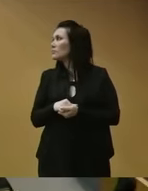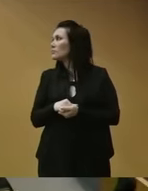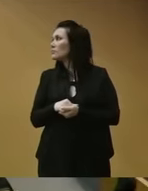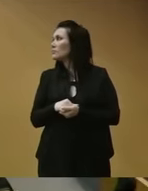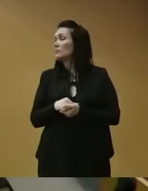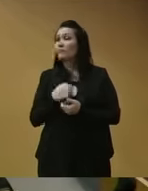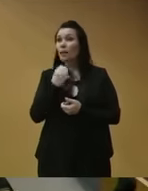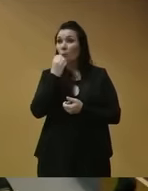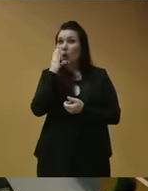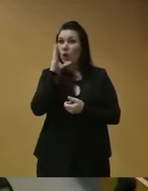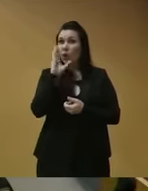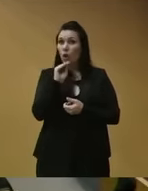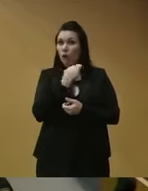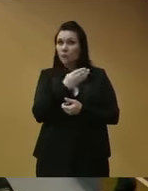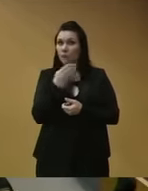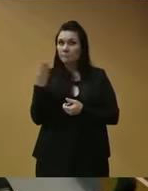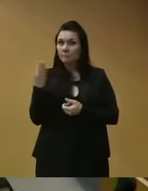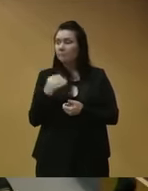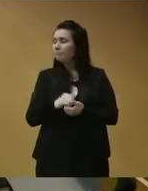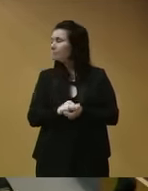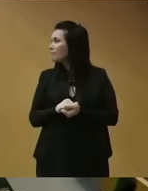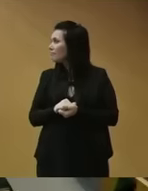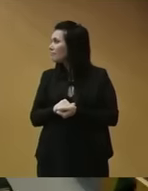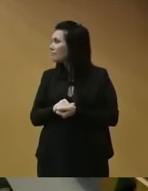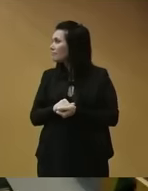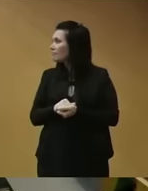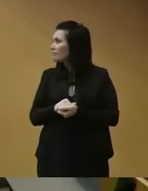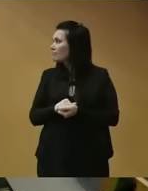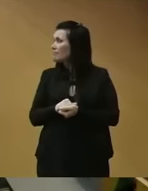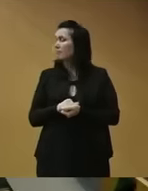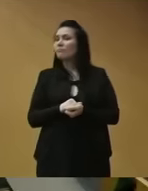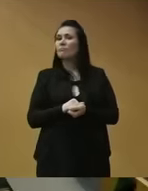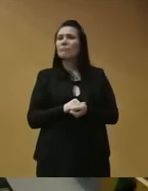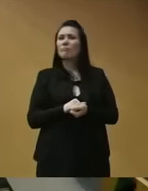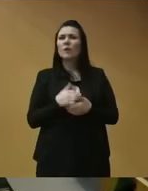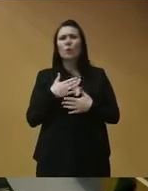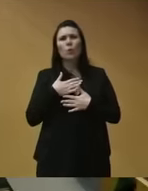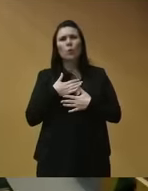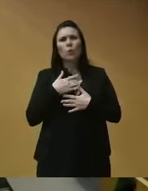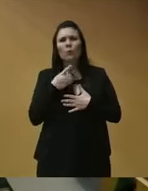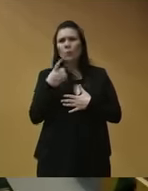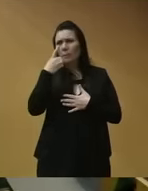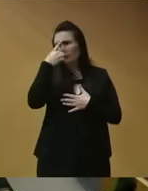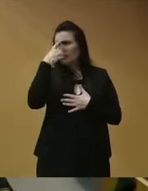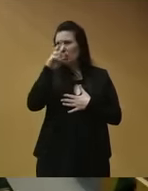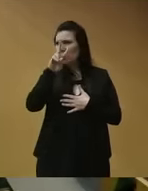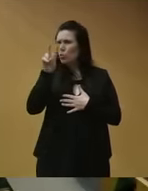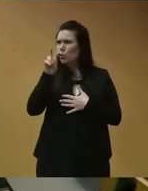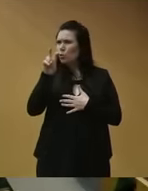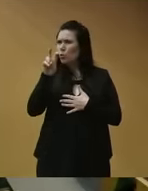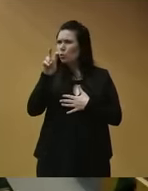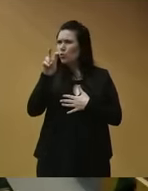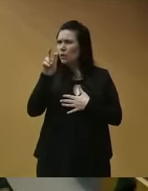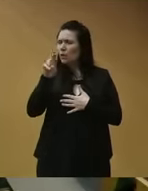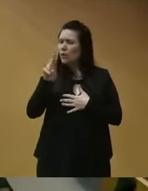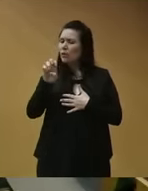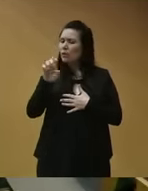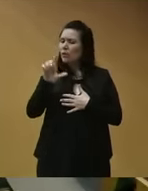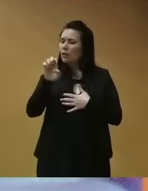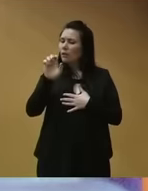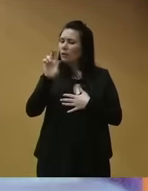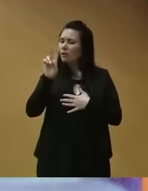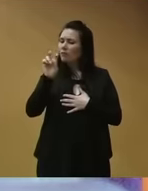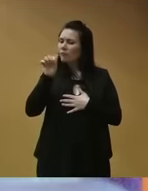Boa noite. Eu gostaria de refletir sobre relevância com vocês. Por exemplo,